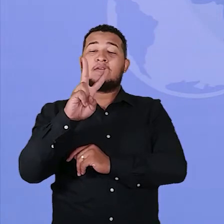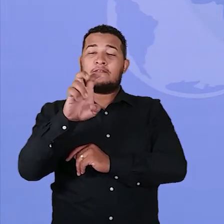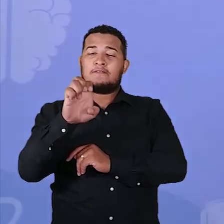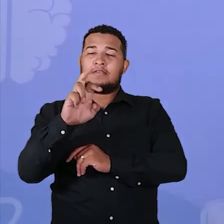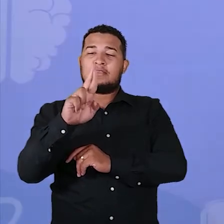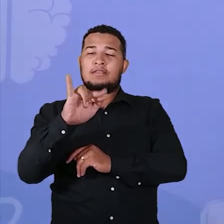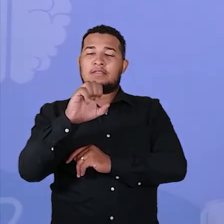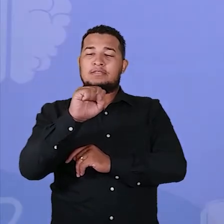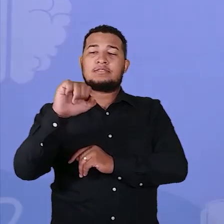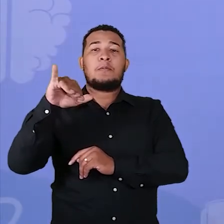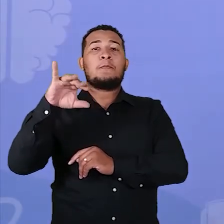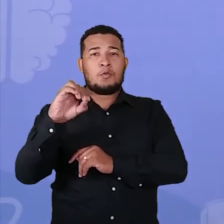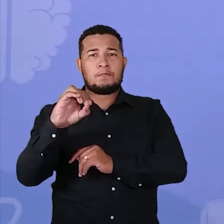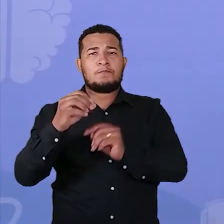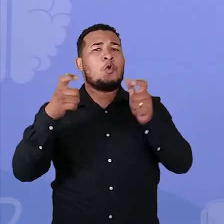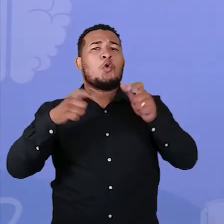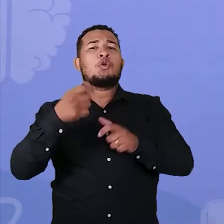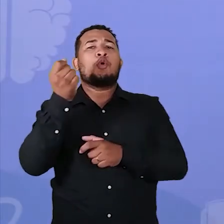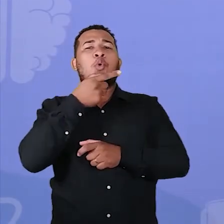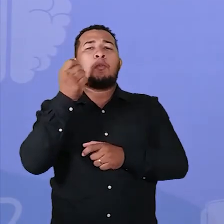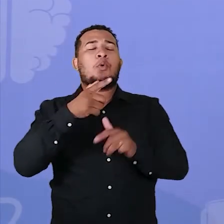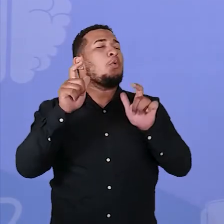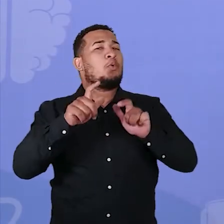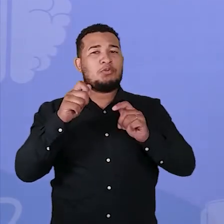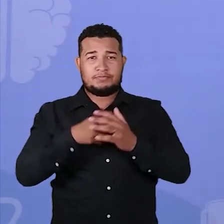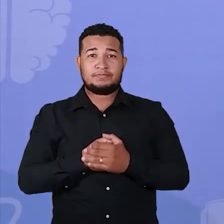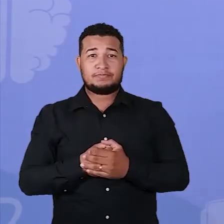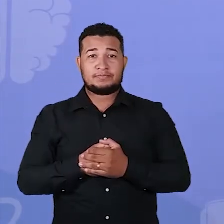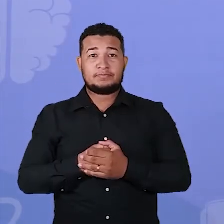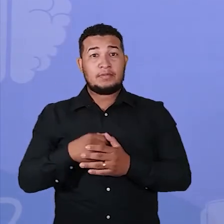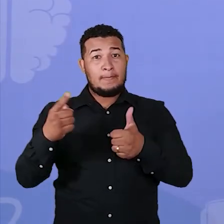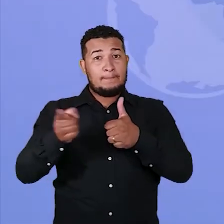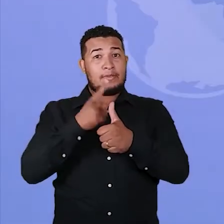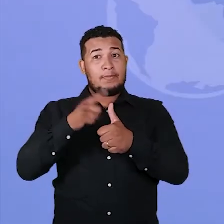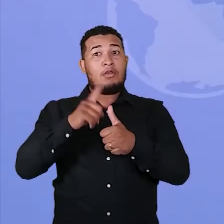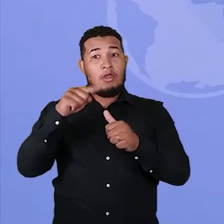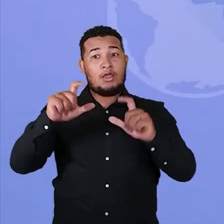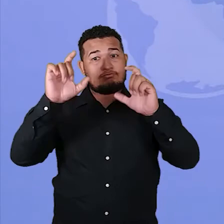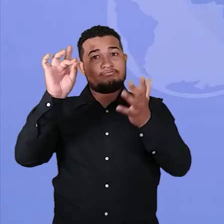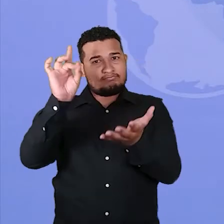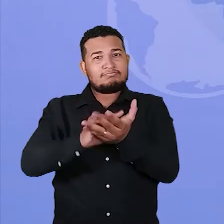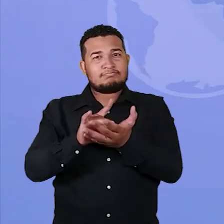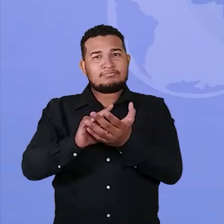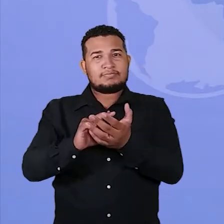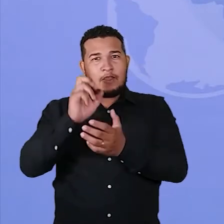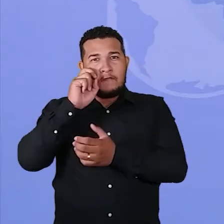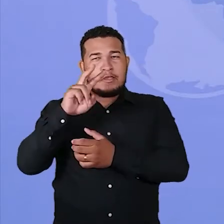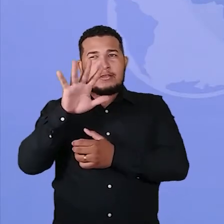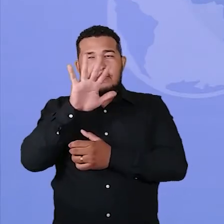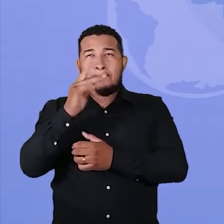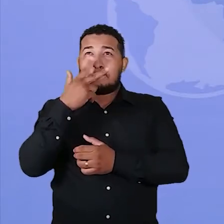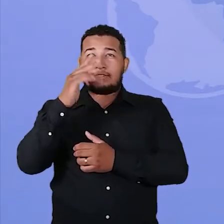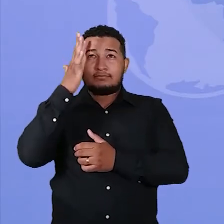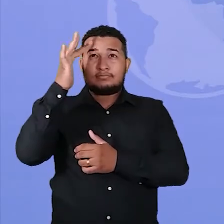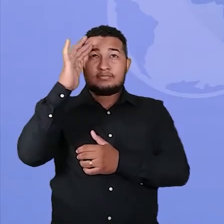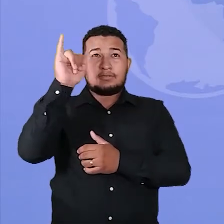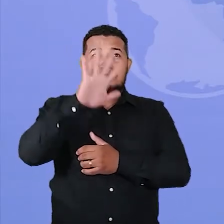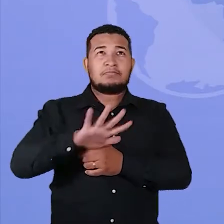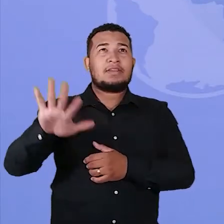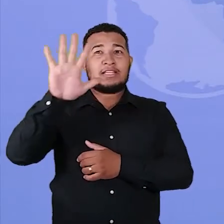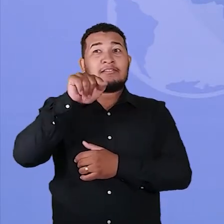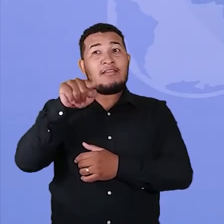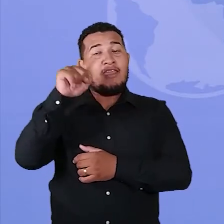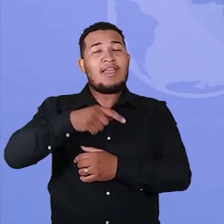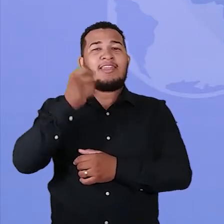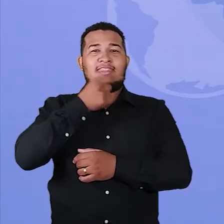Veríssimo. Onde que está o humor aqui? Primeiro está na própria cena em si. Se você ler o texto inteiro, você vai ver que